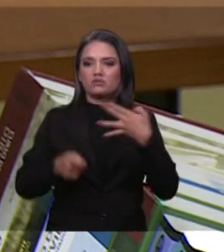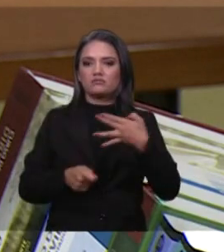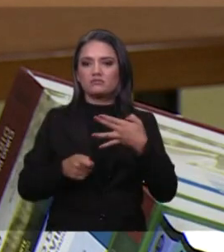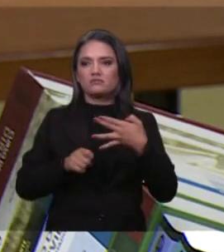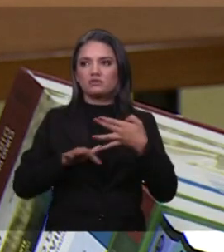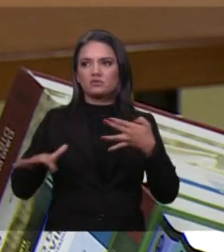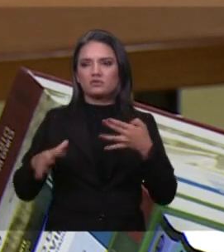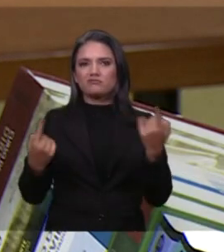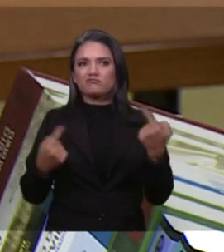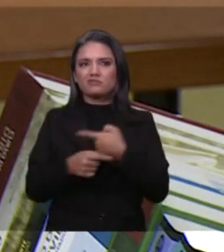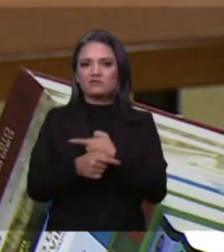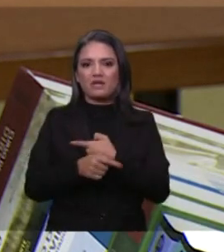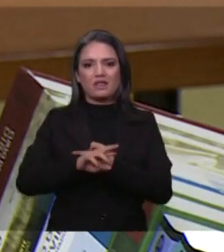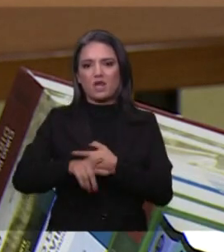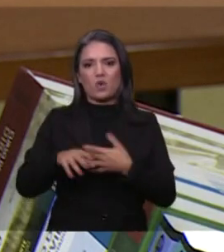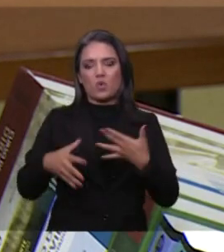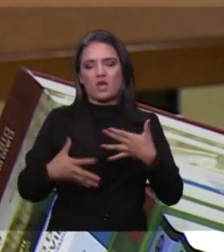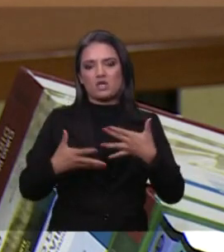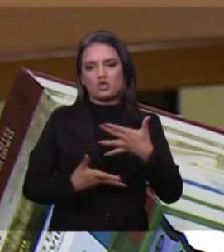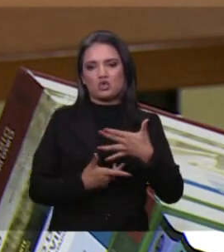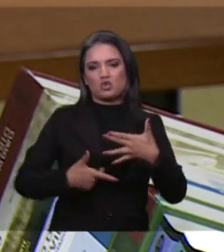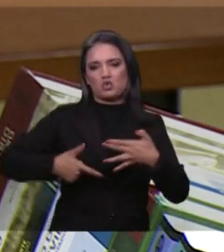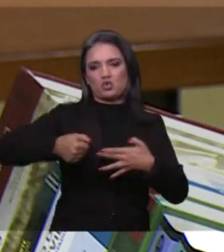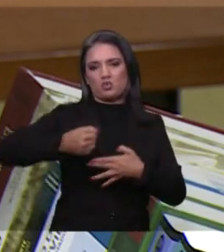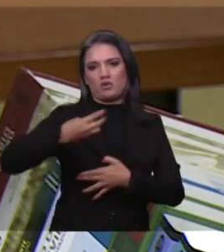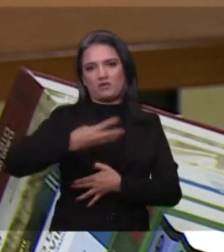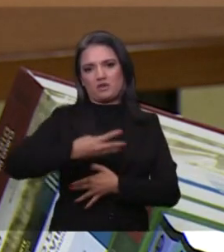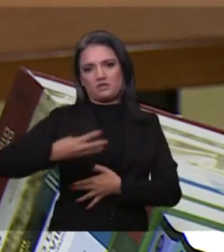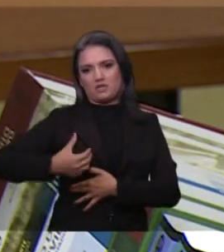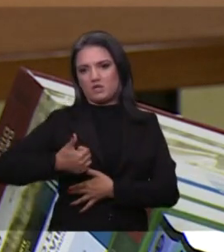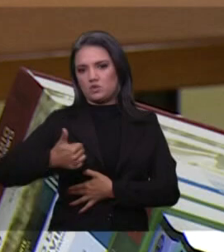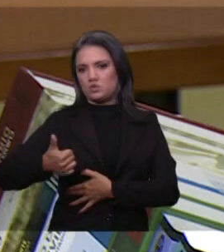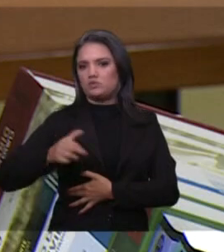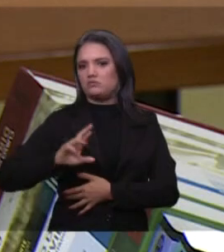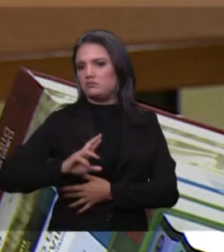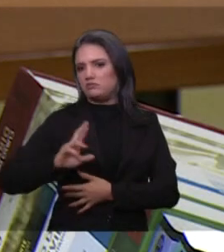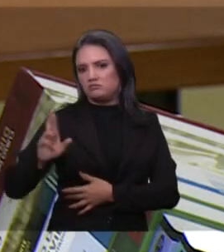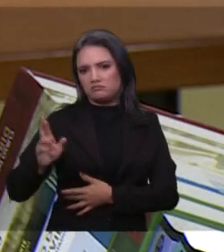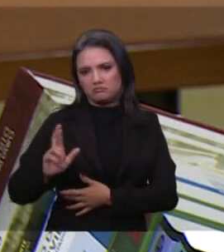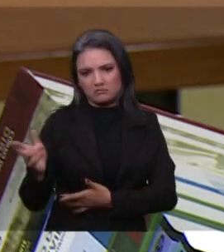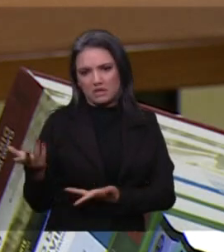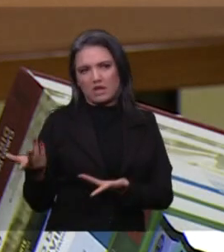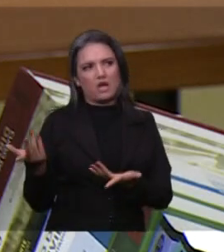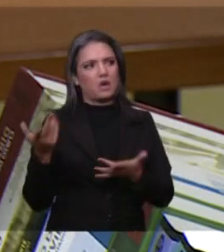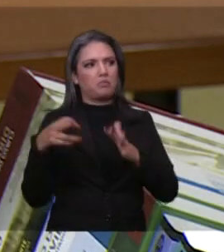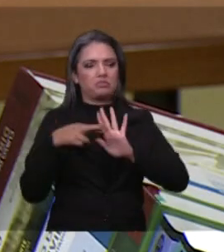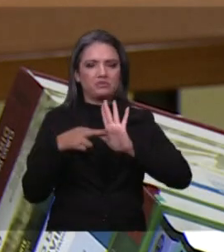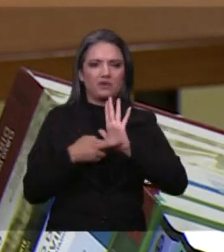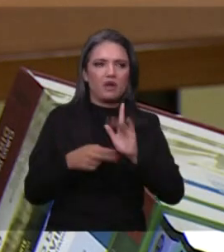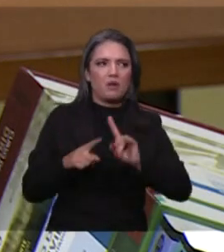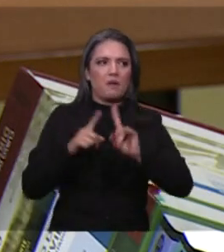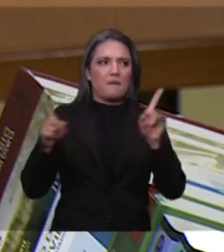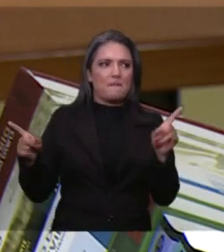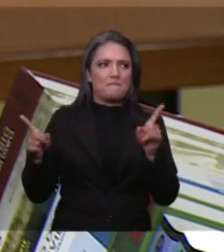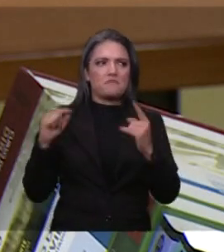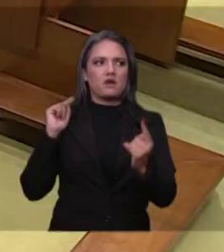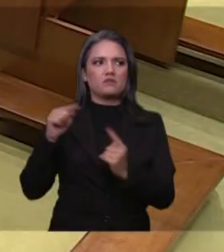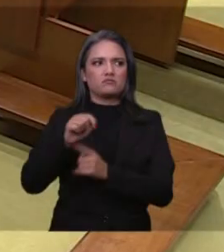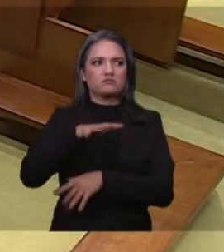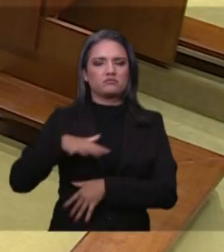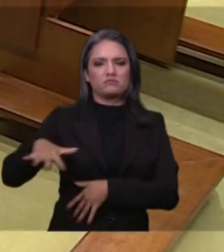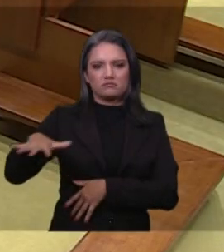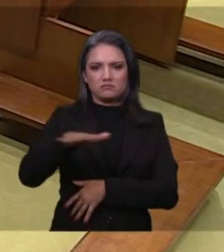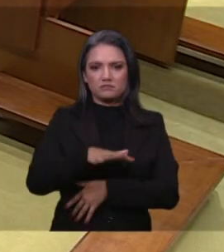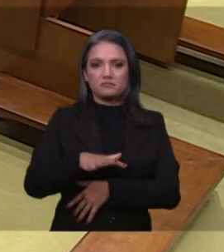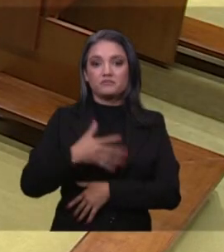não porque a súmula 331 era um ato normativo com caráter abstrato e geral. Então,